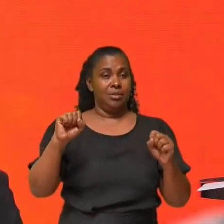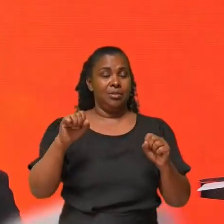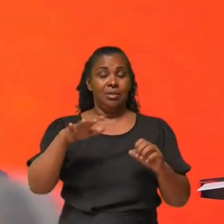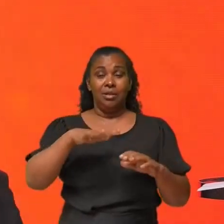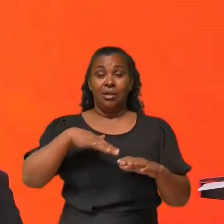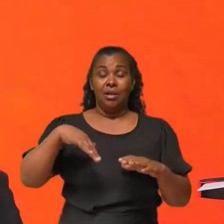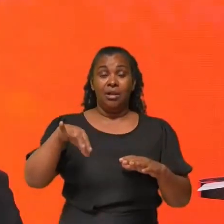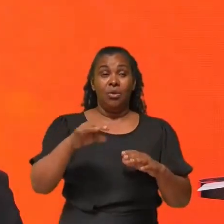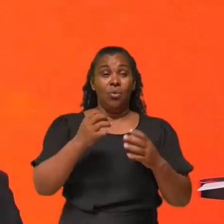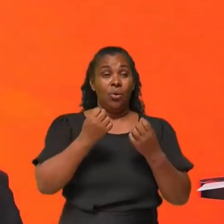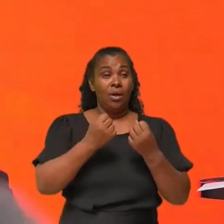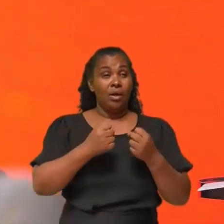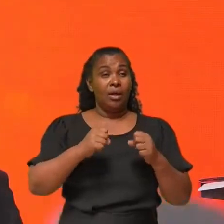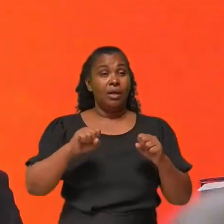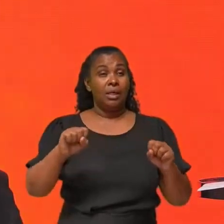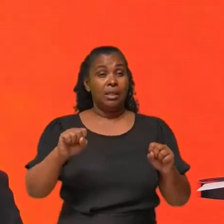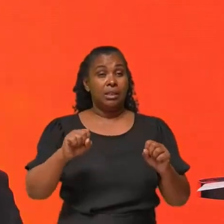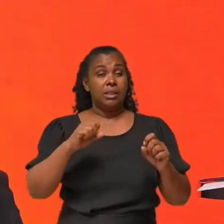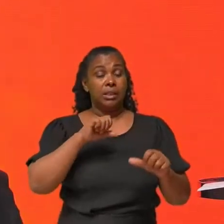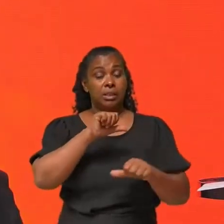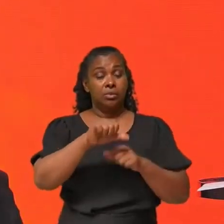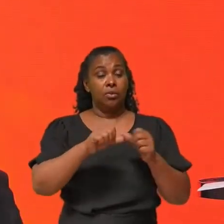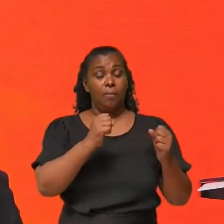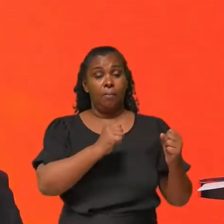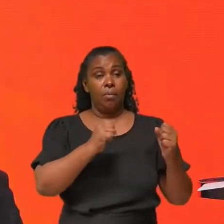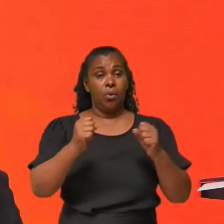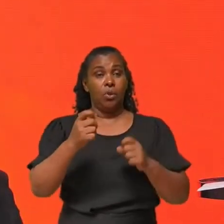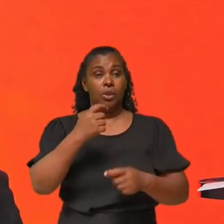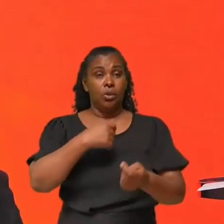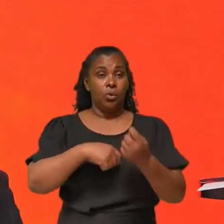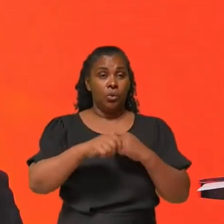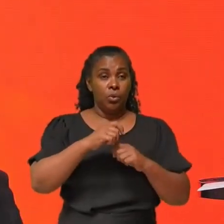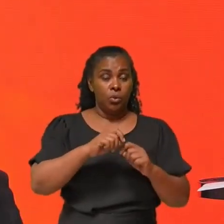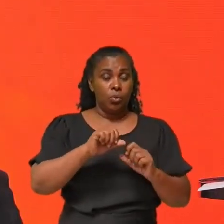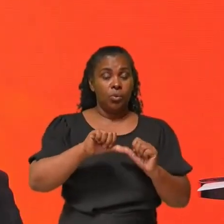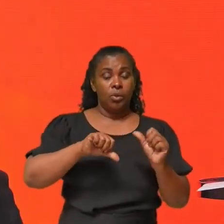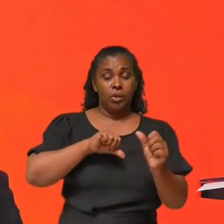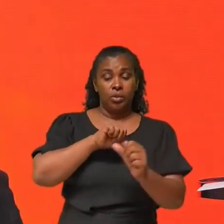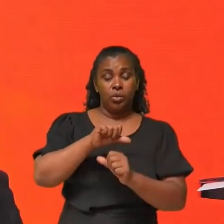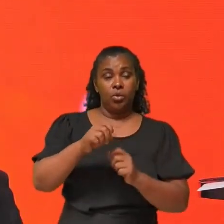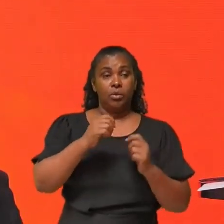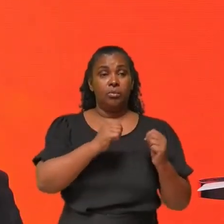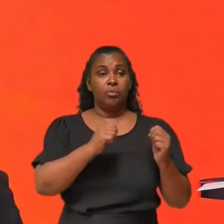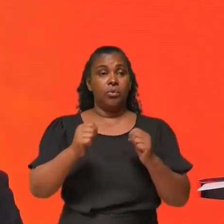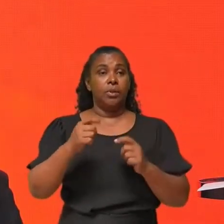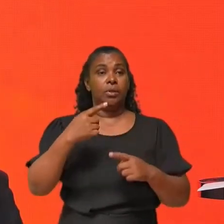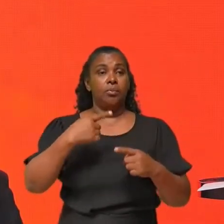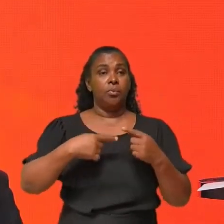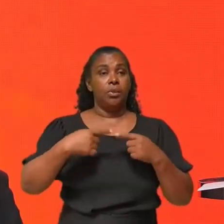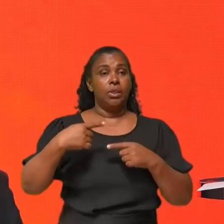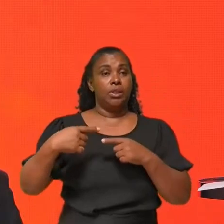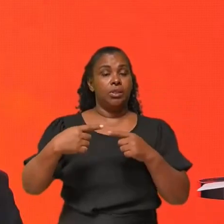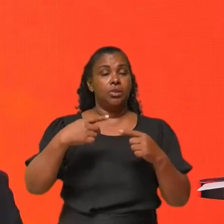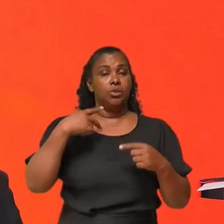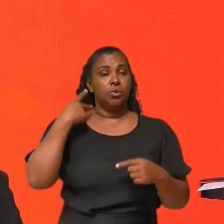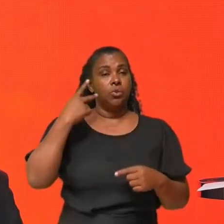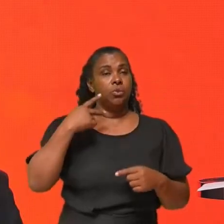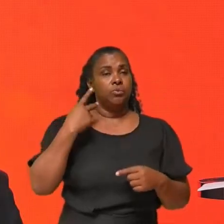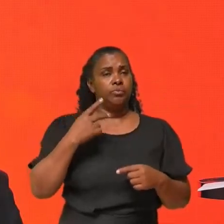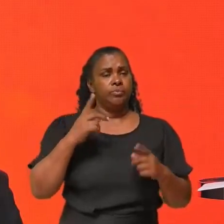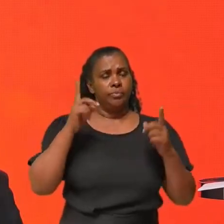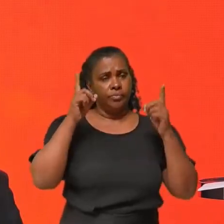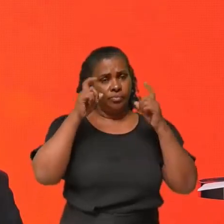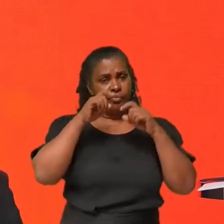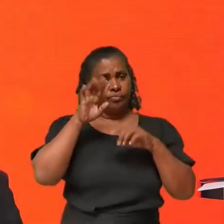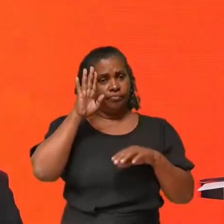poder econômico em poder político, né? Então, é difícil para a gente pensar, não detendo todo esse